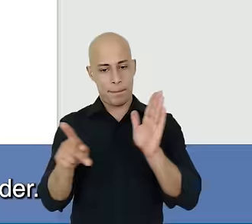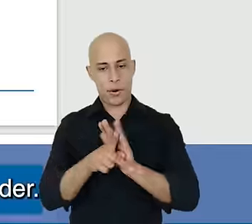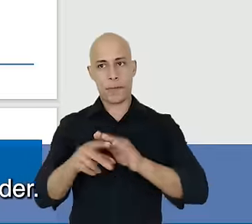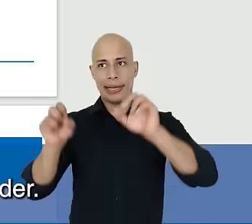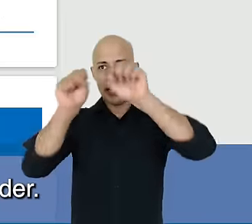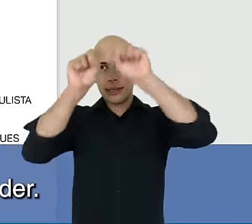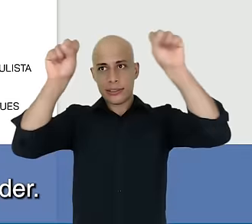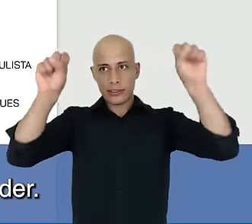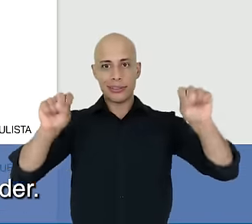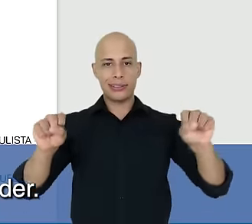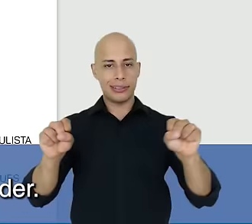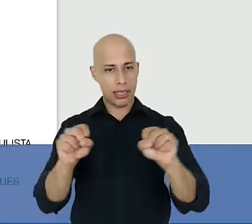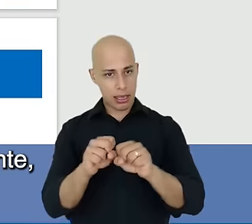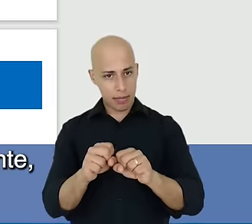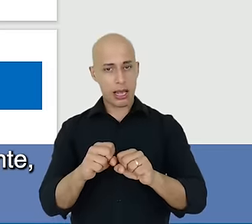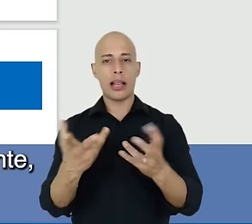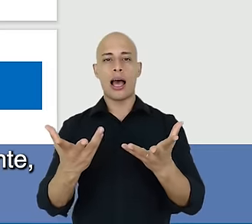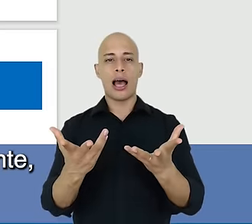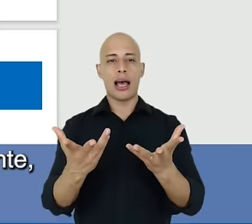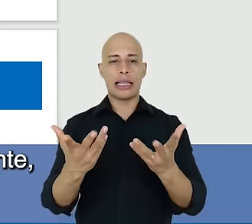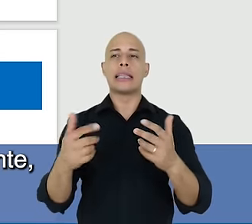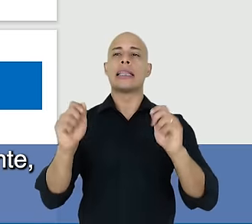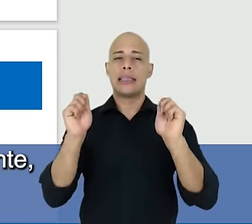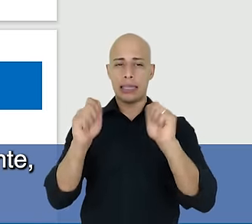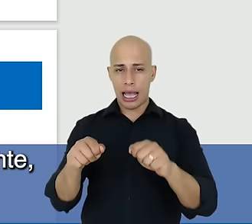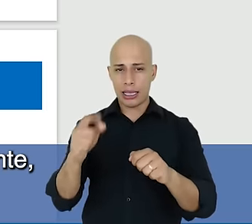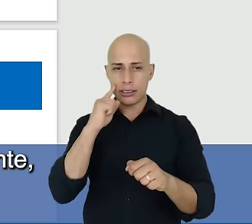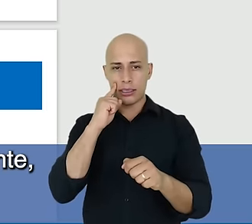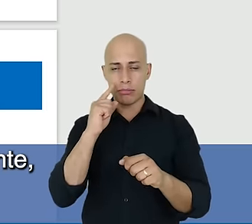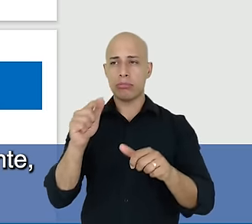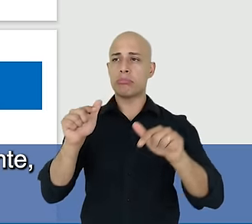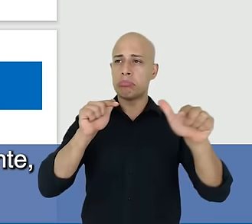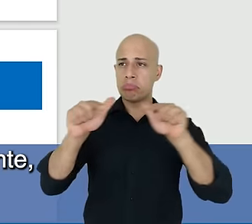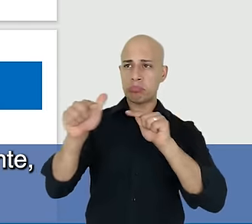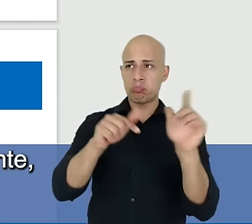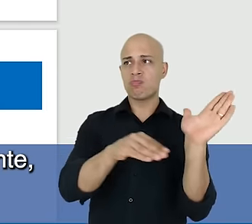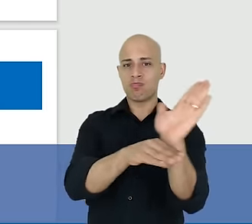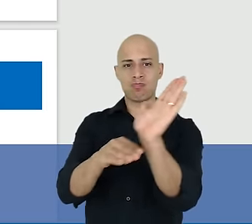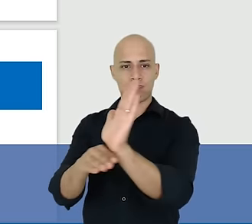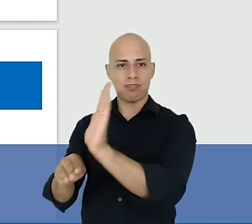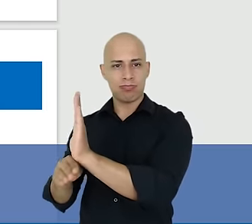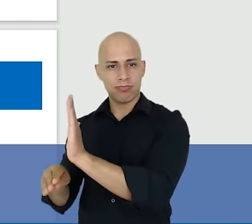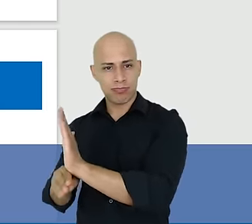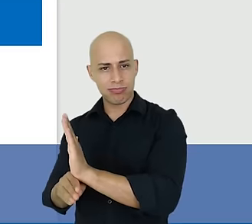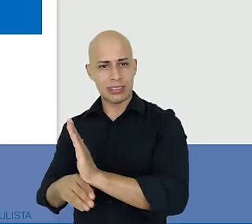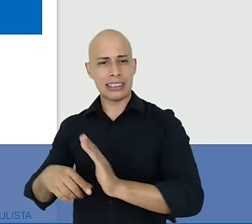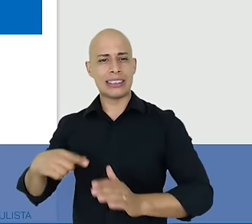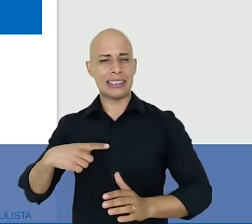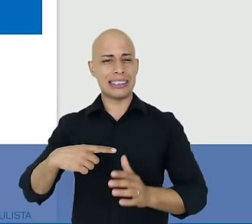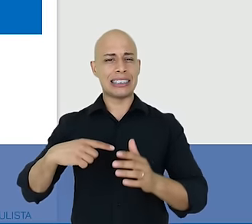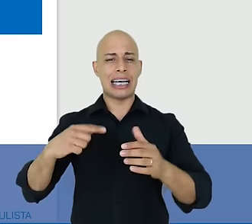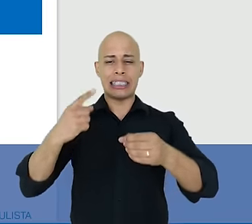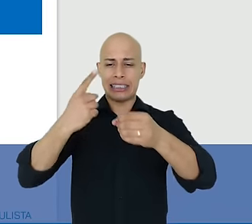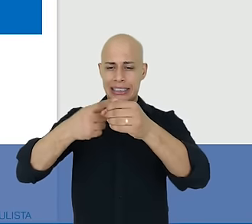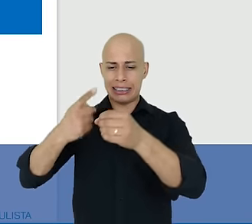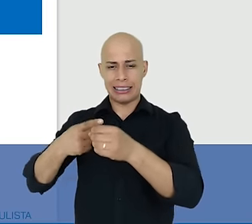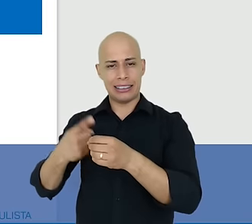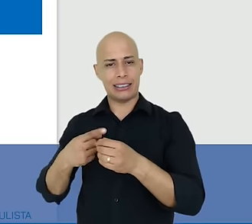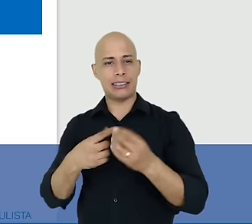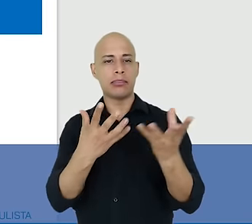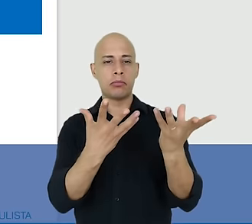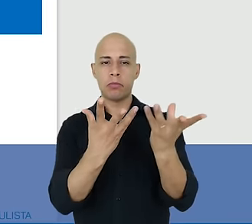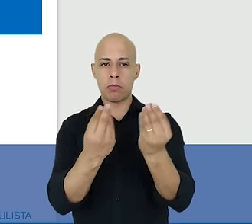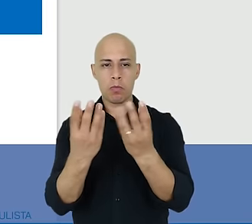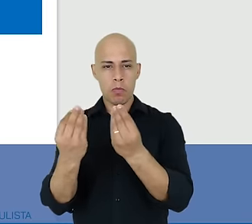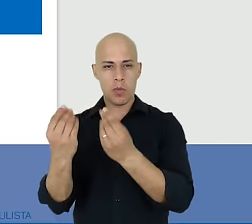consegue atender e aí aqui São Paulo né que é pra gente tá falando tem o pessoal aqui adamantin n adulfo Aguaí